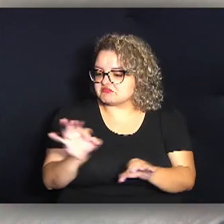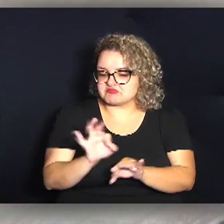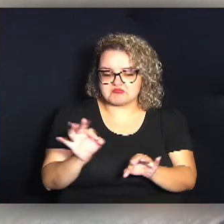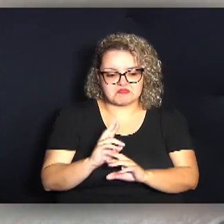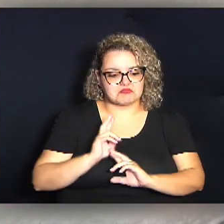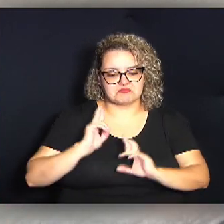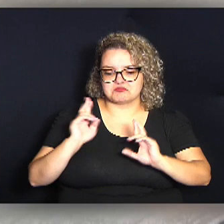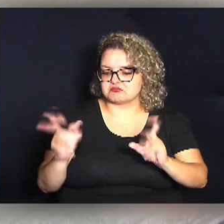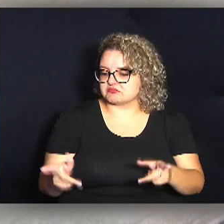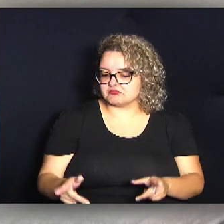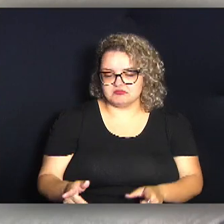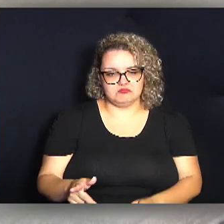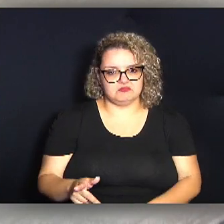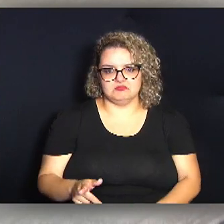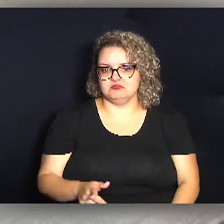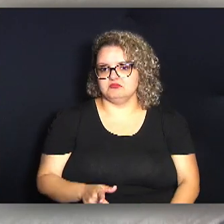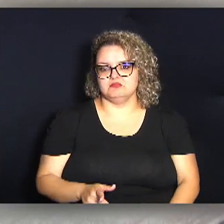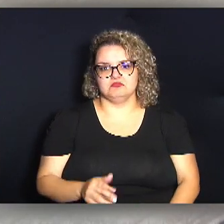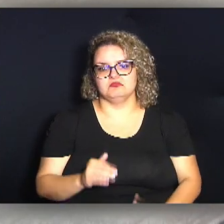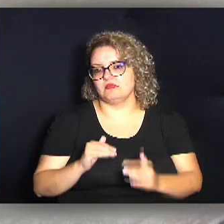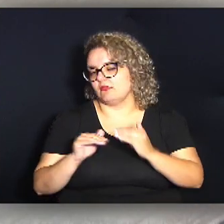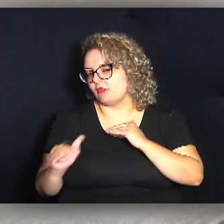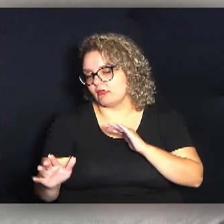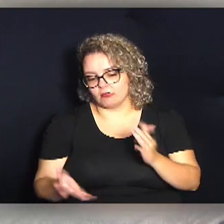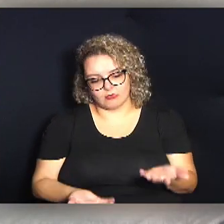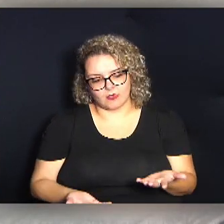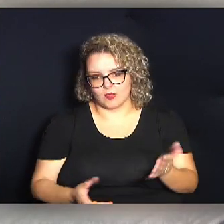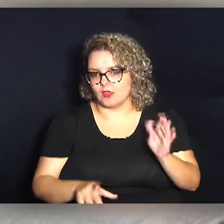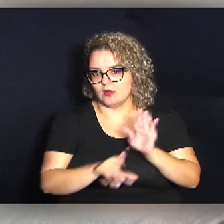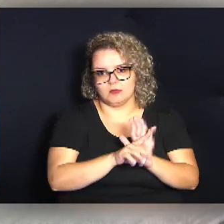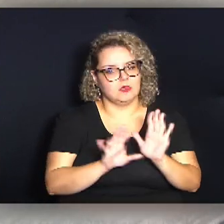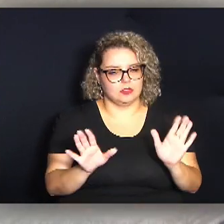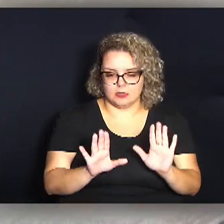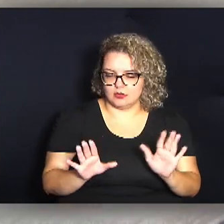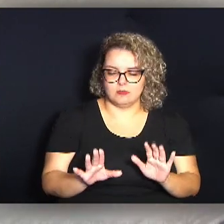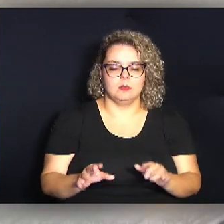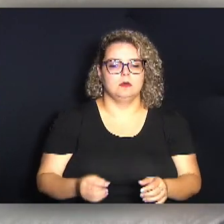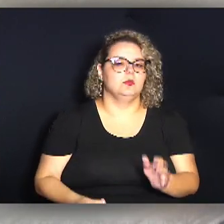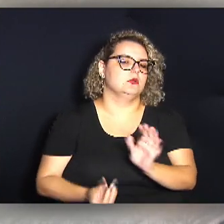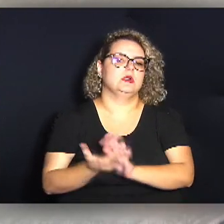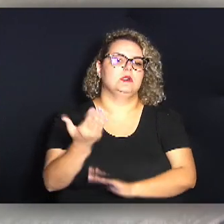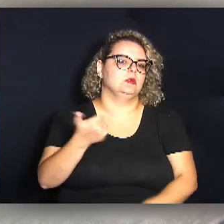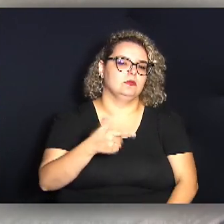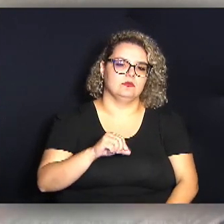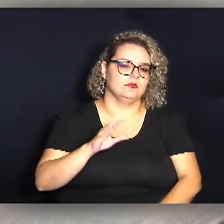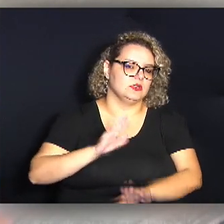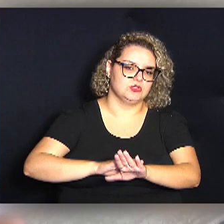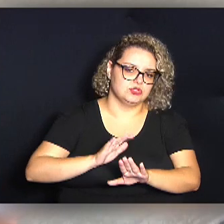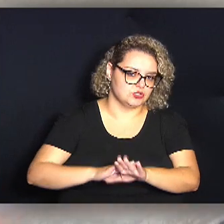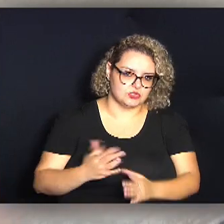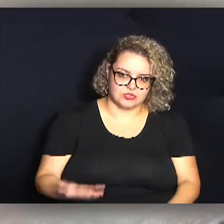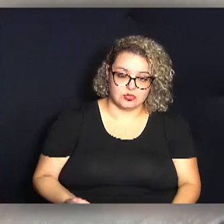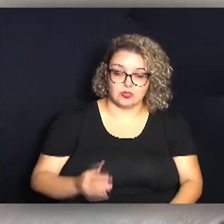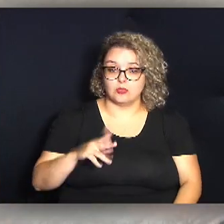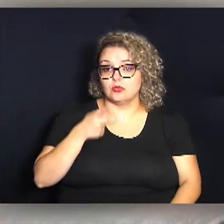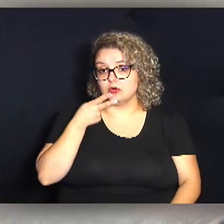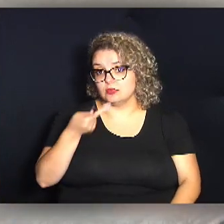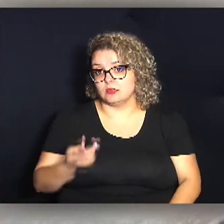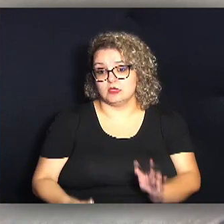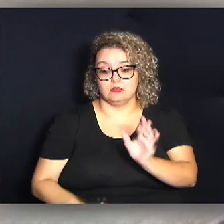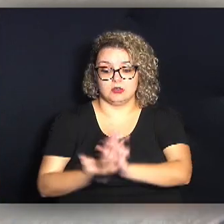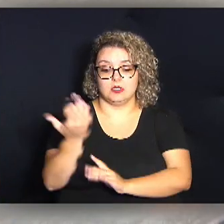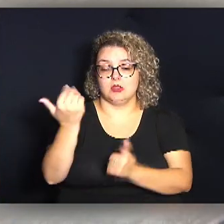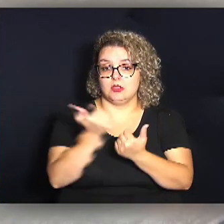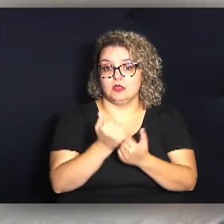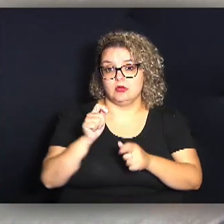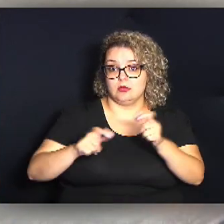fora da realidade. Por estar criando 20 cargos. Quando você fala da criação de 20 cargos, já soa